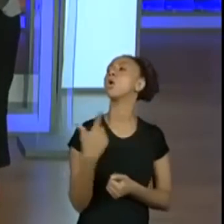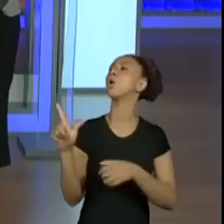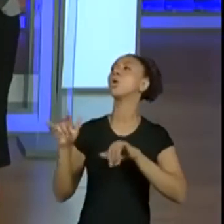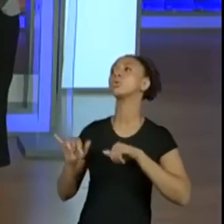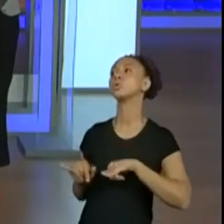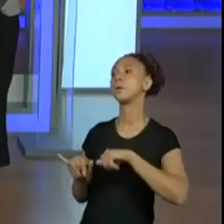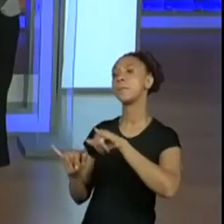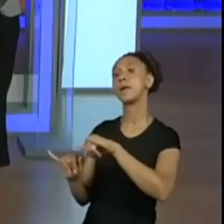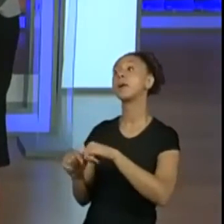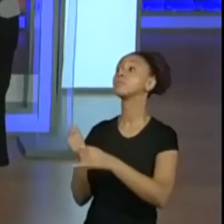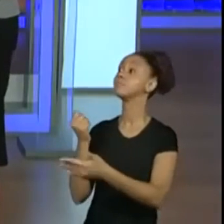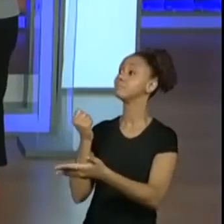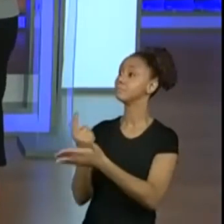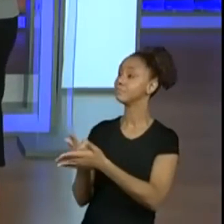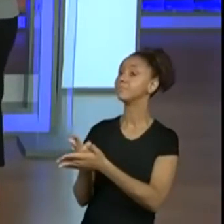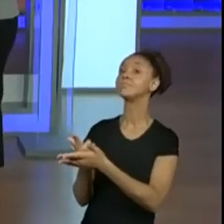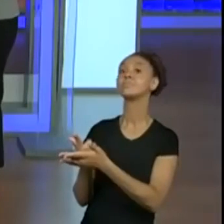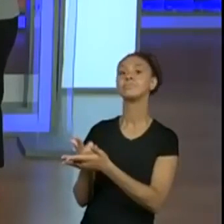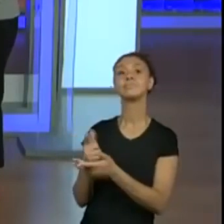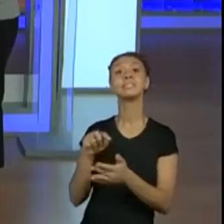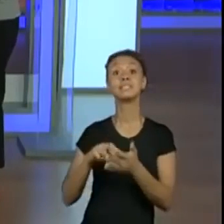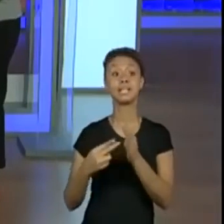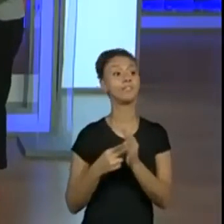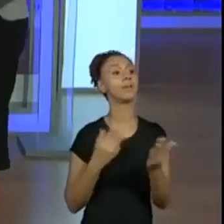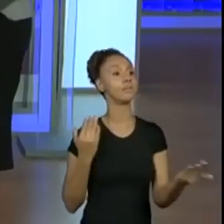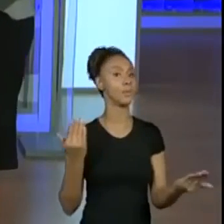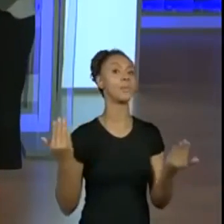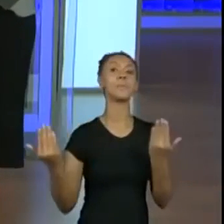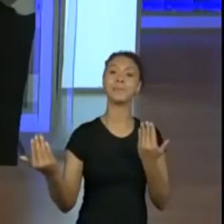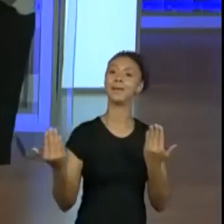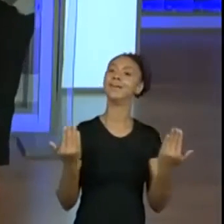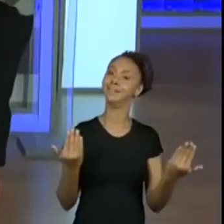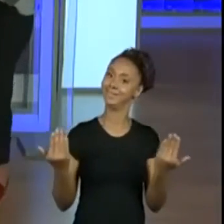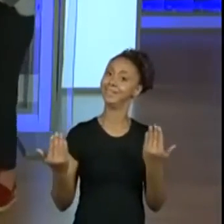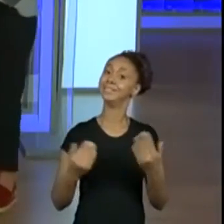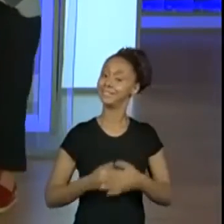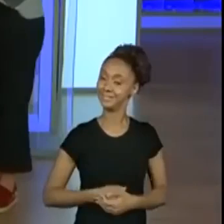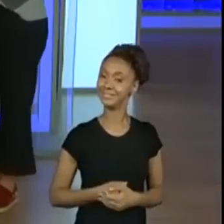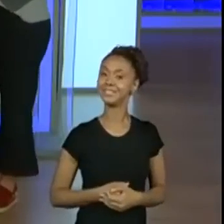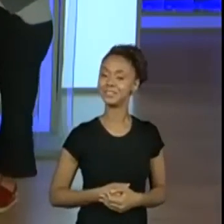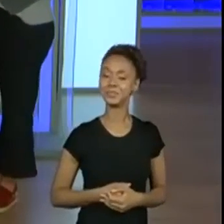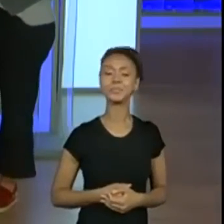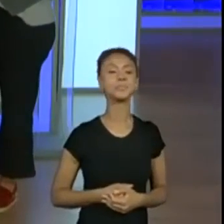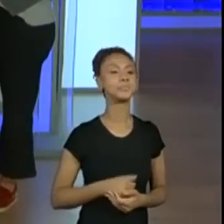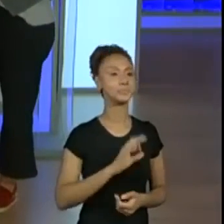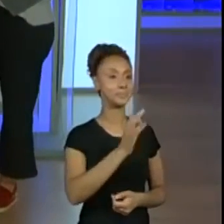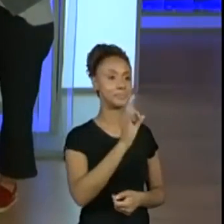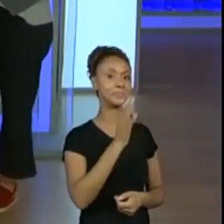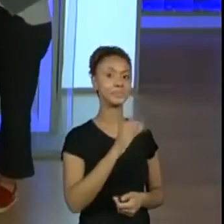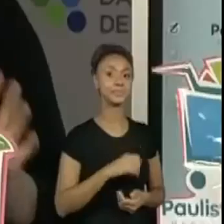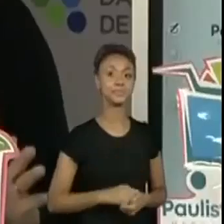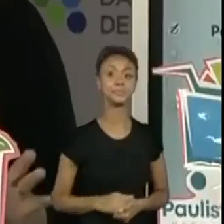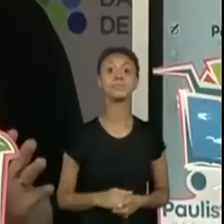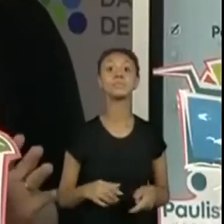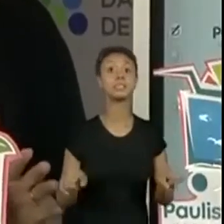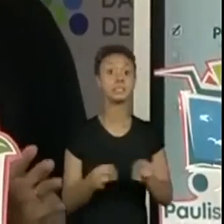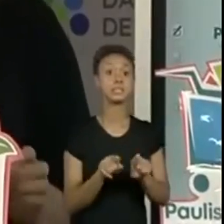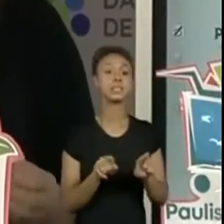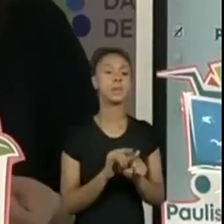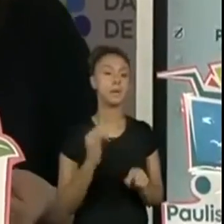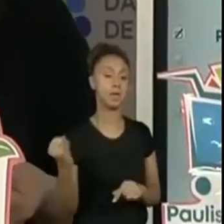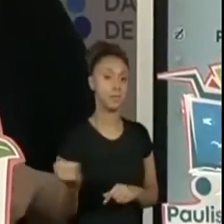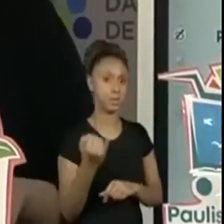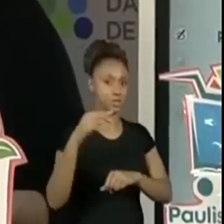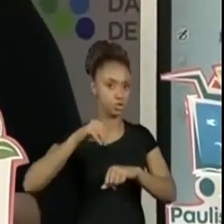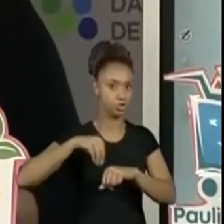mercado, e aí ela está fazendo uma comparação, não é, professora? Exatamente, e essa comparação é bem importante, até abrindo aqui um